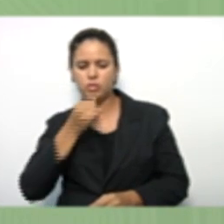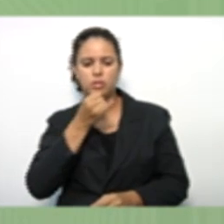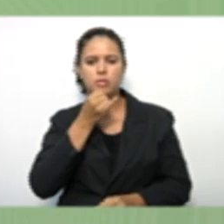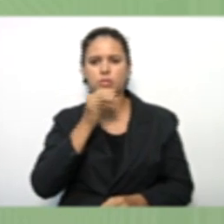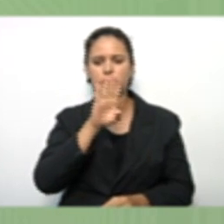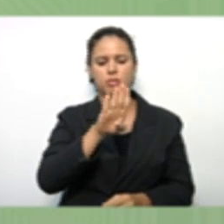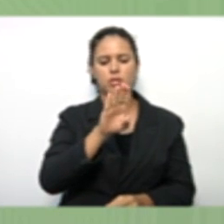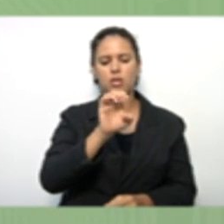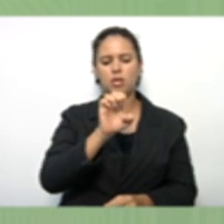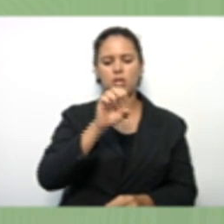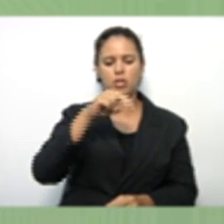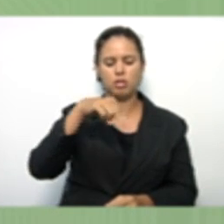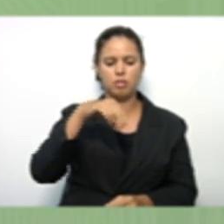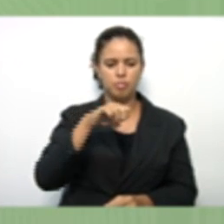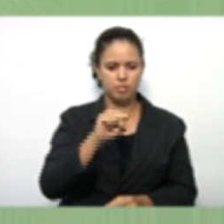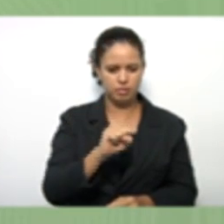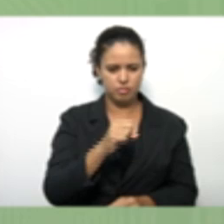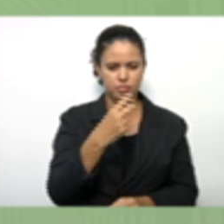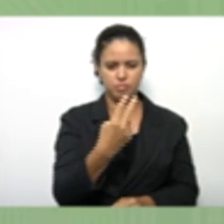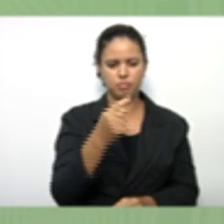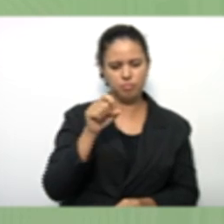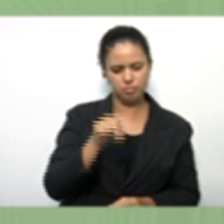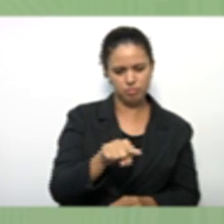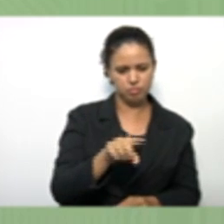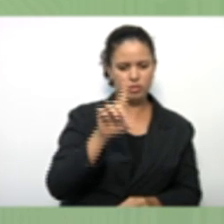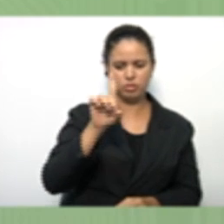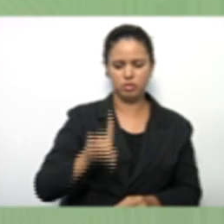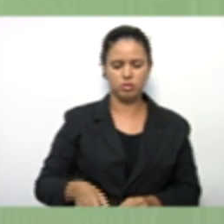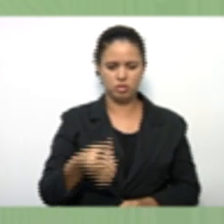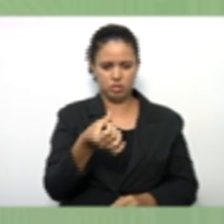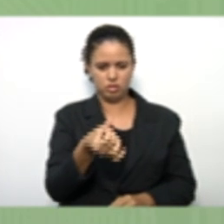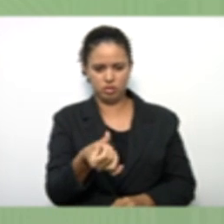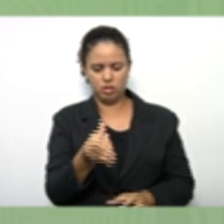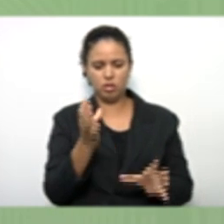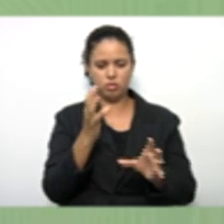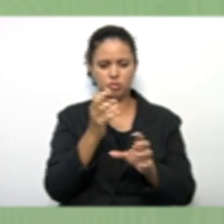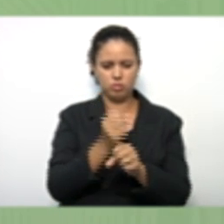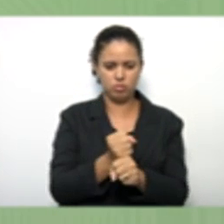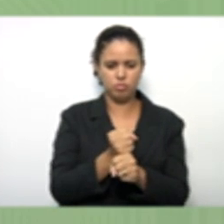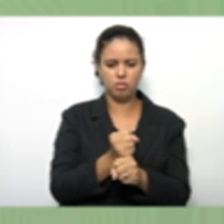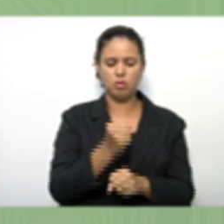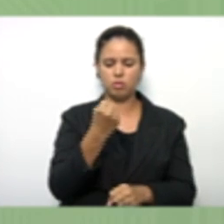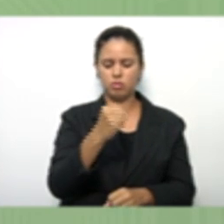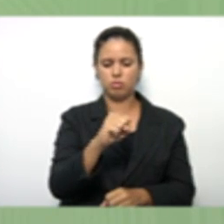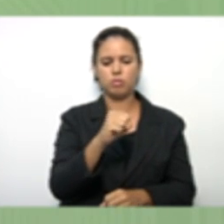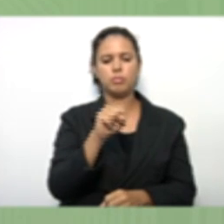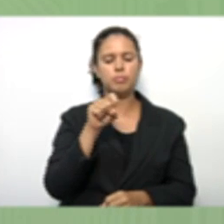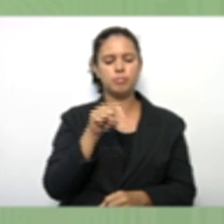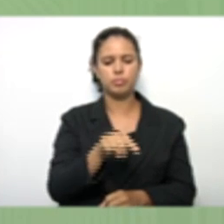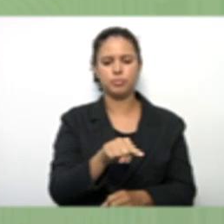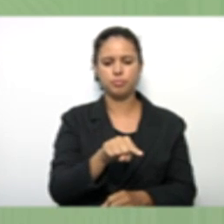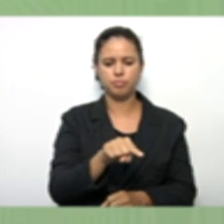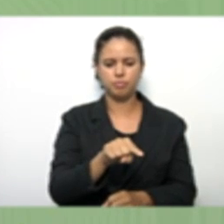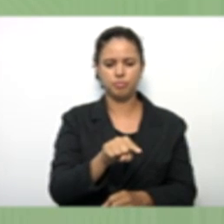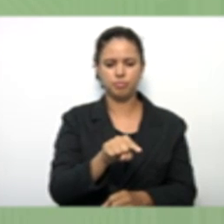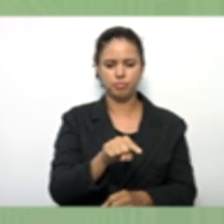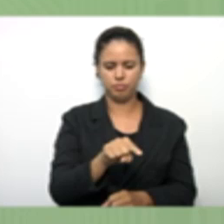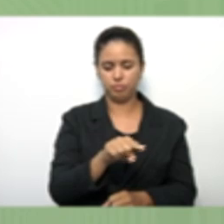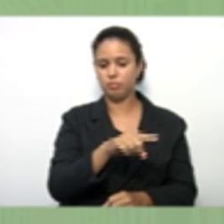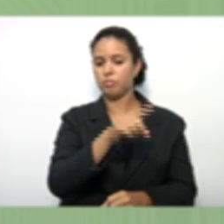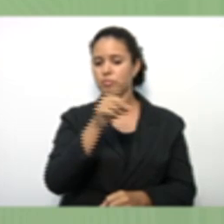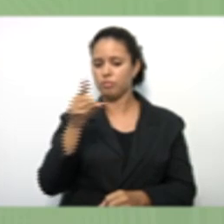mil, os direitos no valor de 6. Então, dá o total de bens e direitos, 8. Nós não